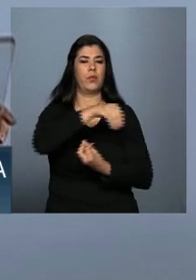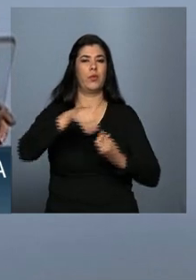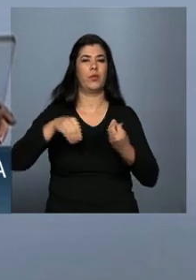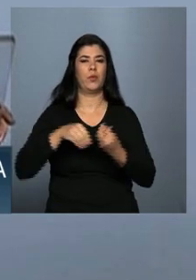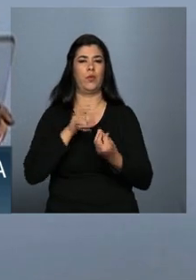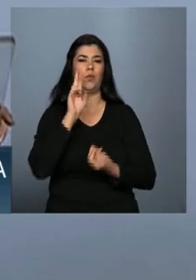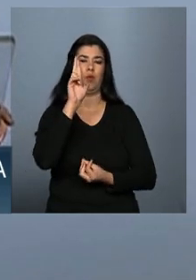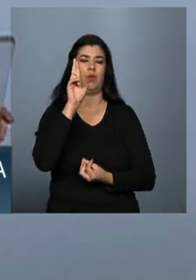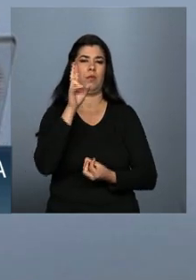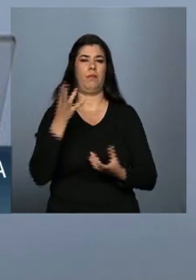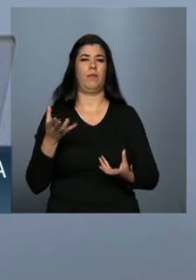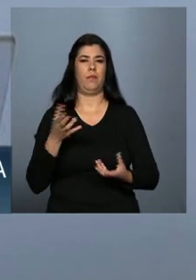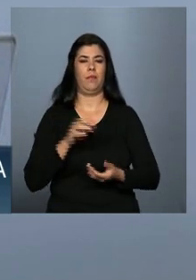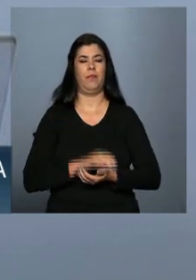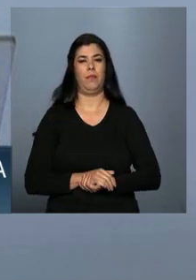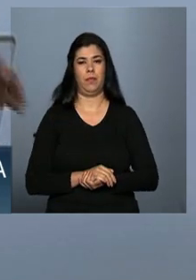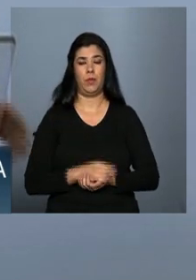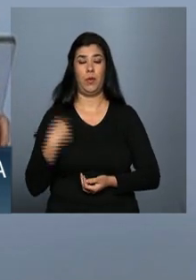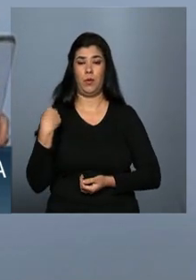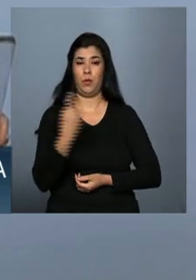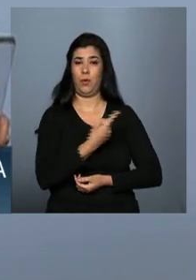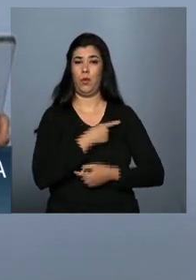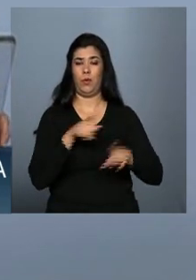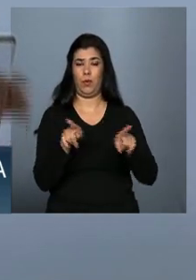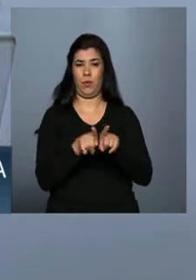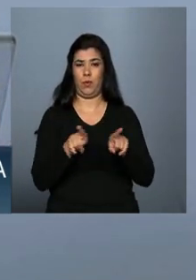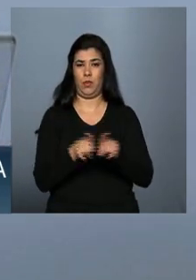Janeiro. Nós estamos